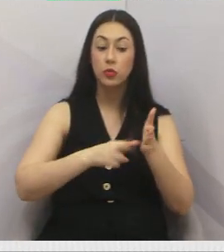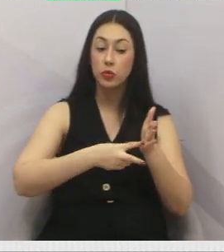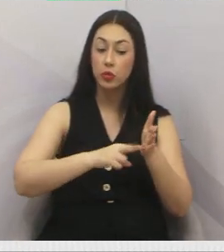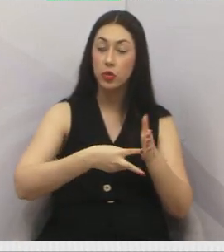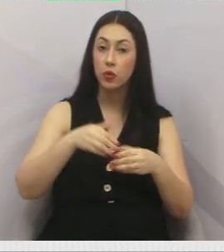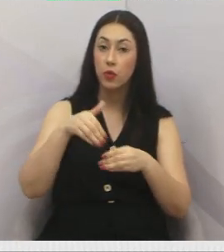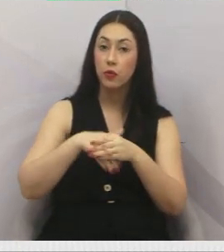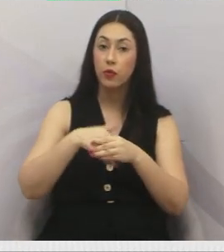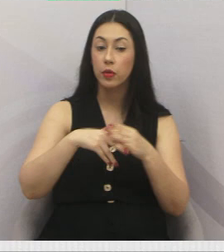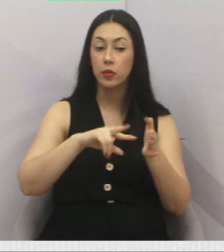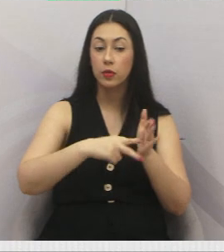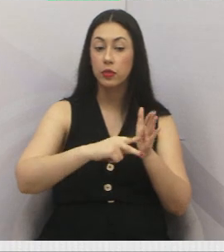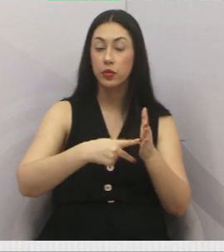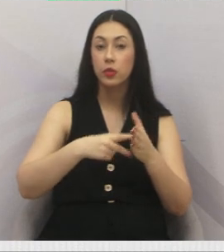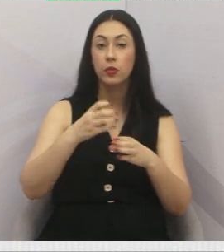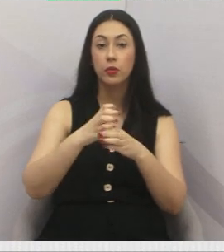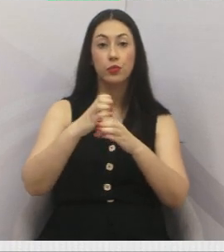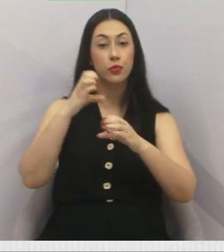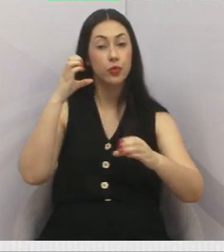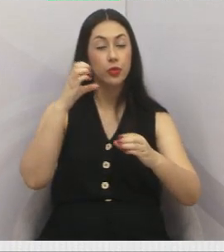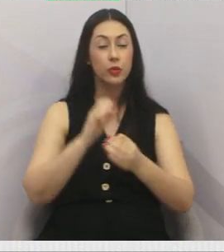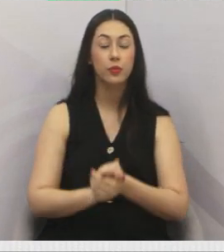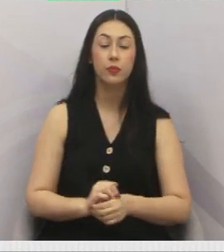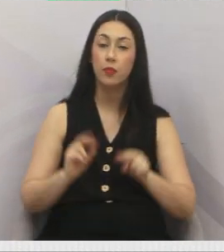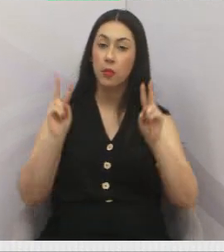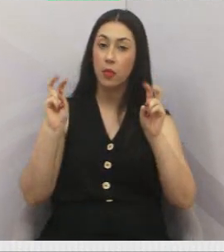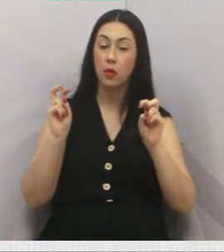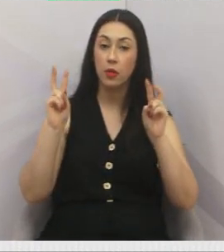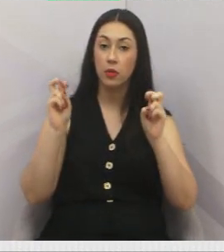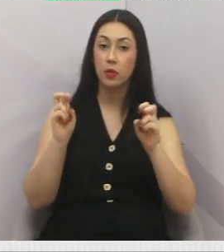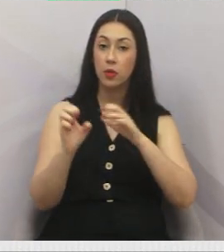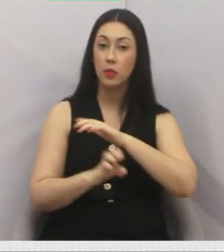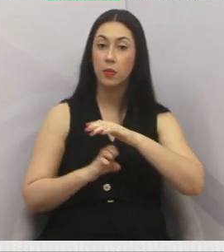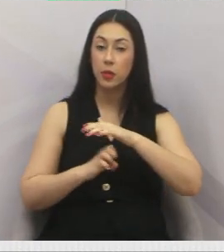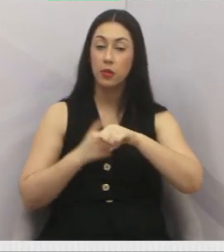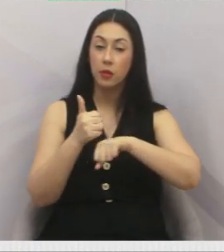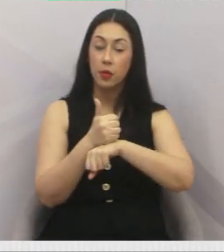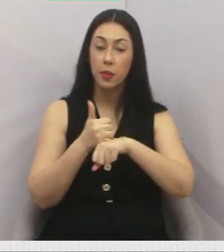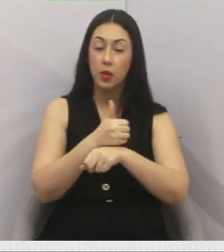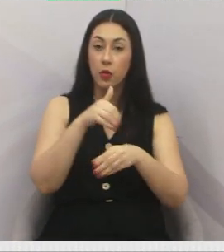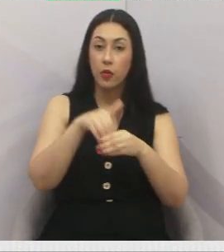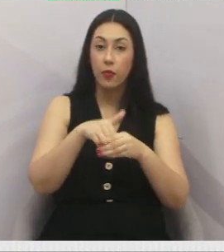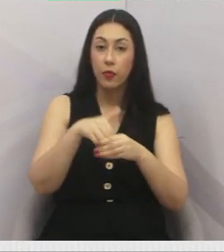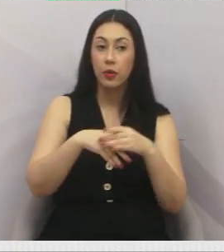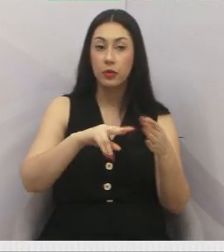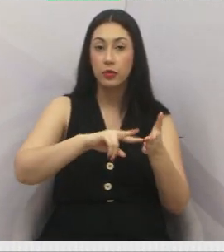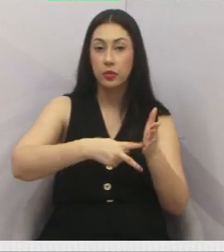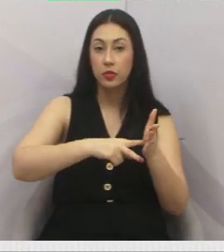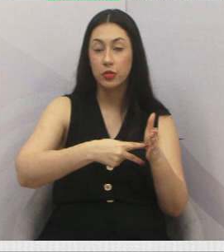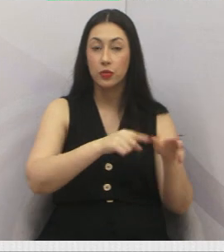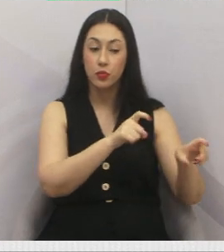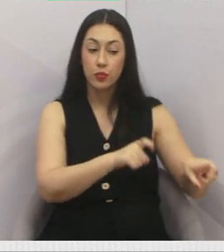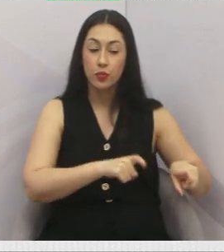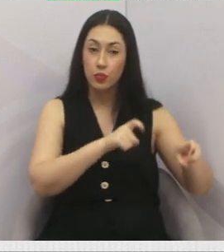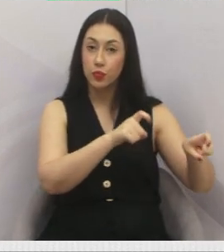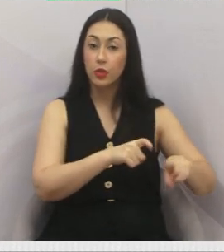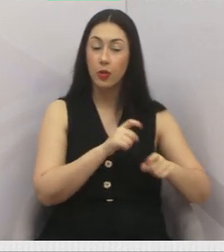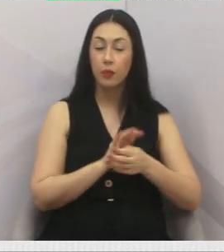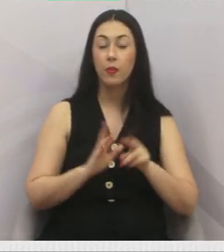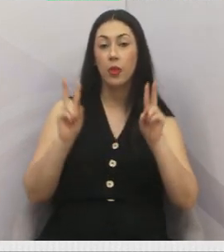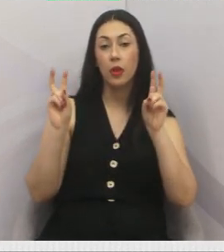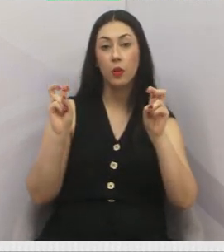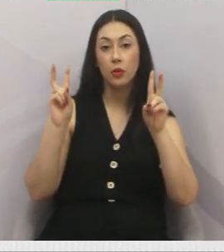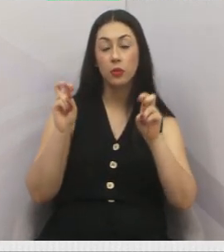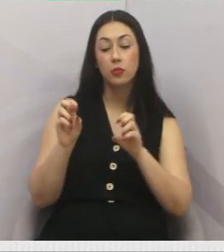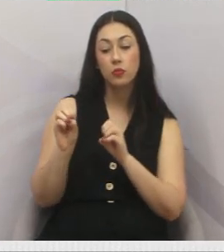um voto para Sindicatos Engenheiros. Segmento Empresas e Entidades Profissionais, um voto para Sindicato Rural. Segmento